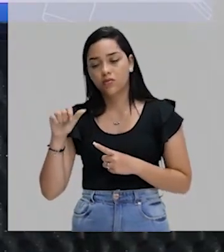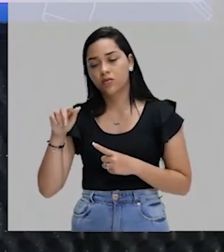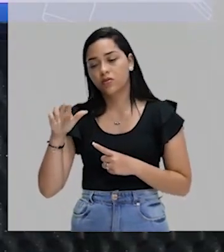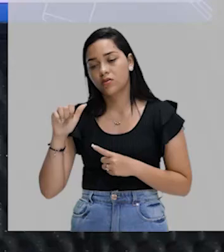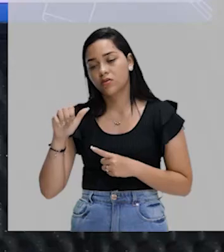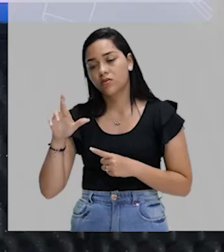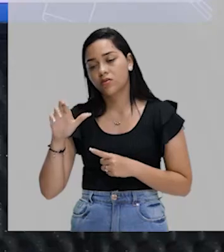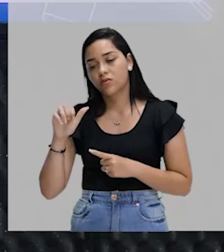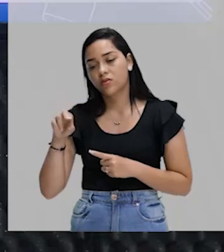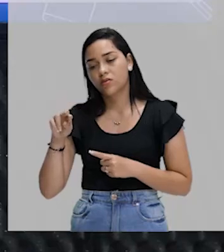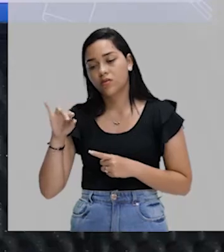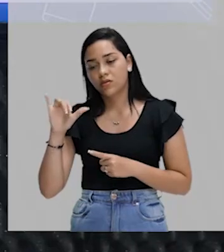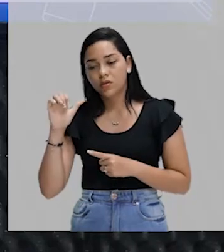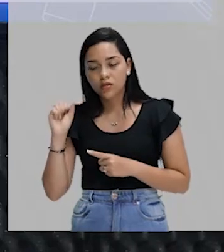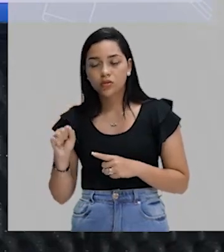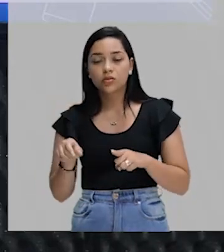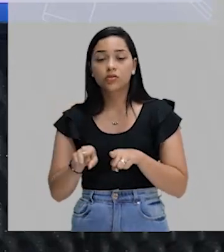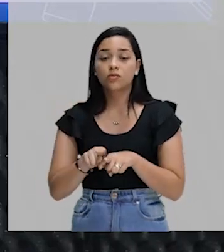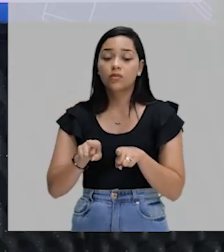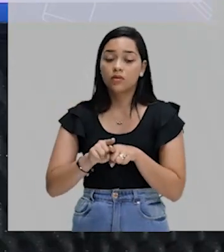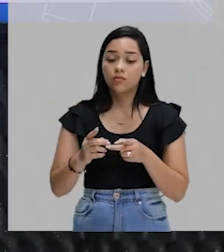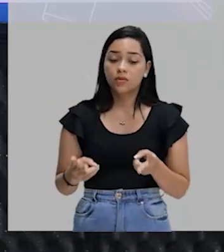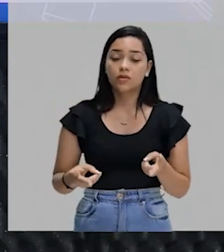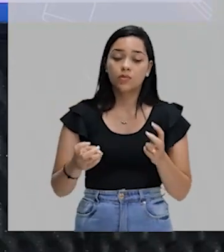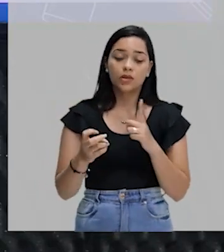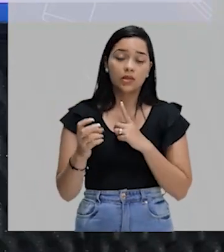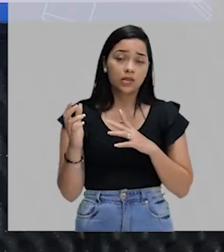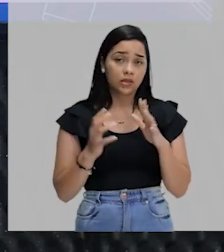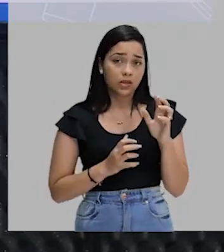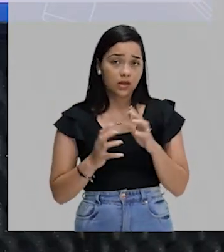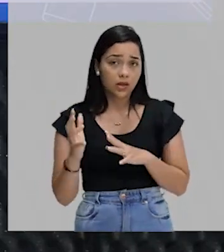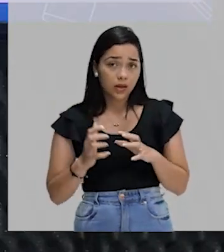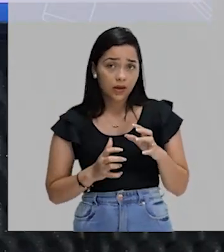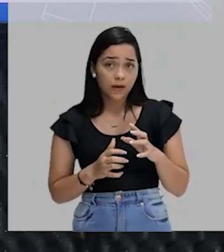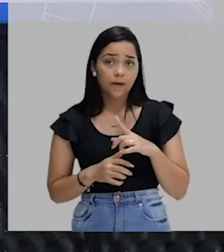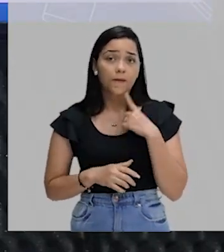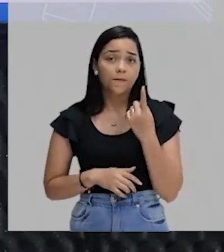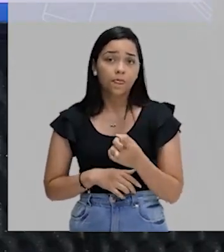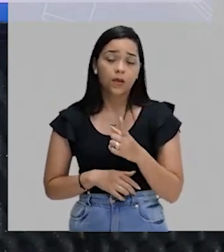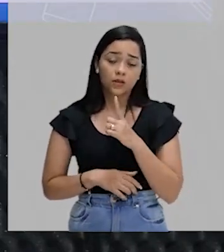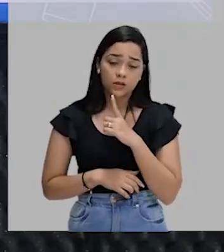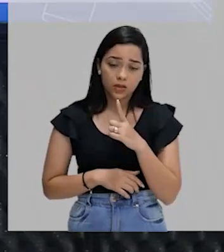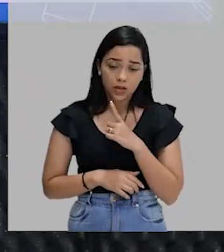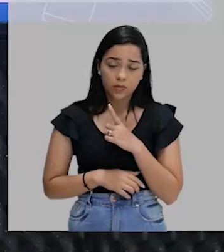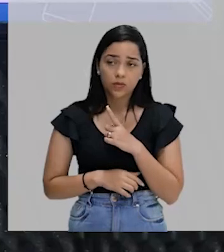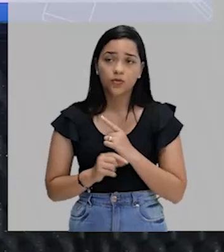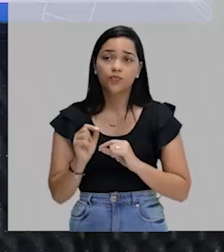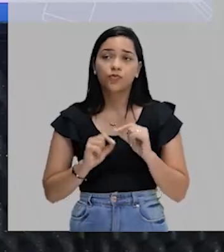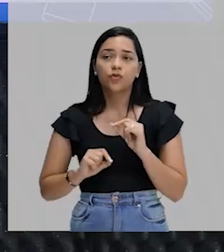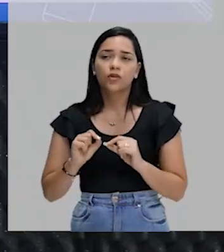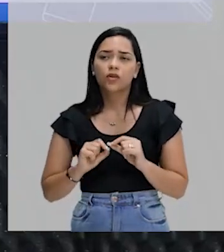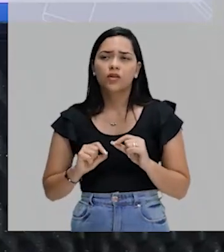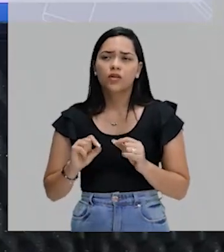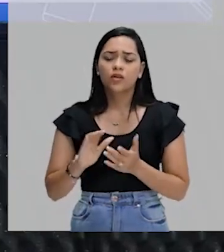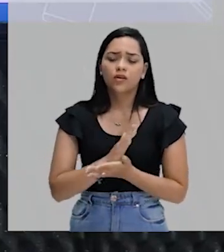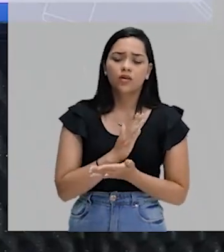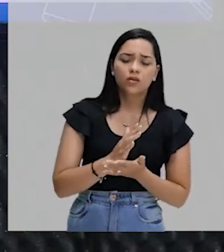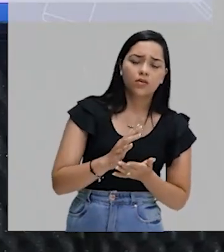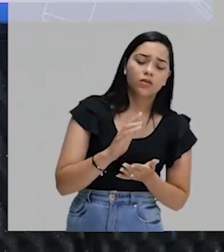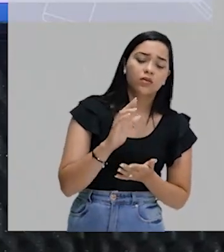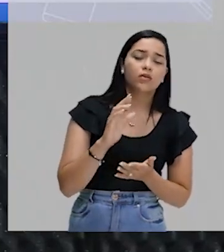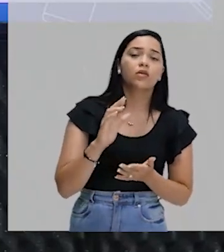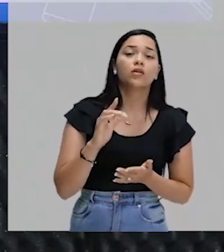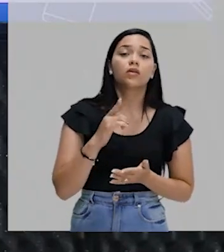guaraníticas. Observe que nessa guerra nós teremos oficialmente, pelo menos são dados